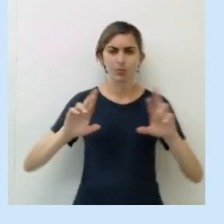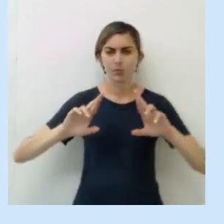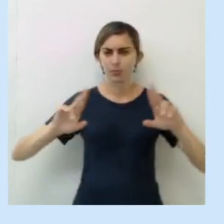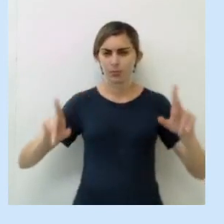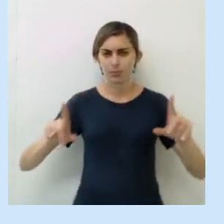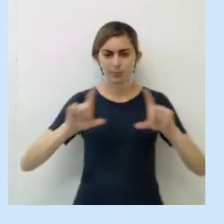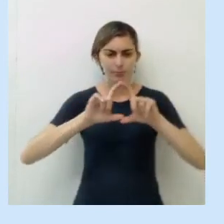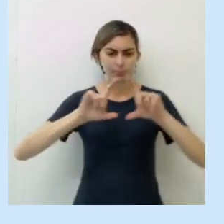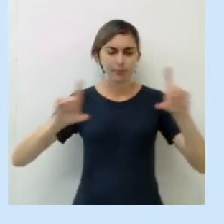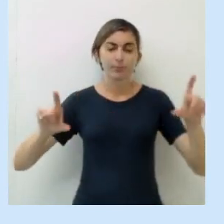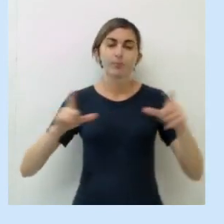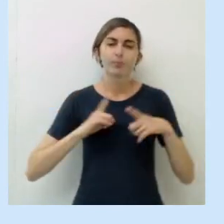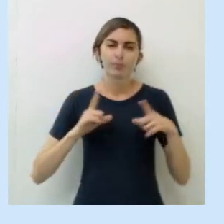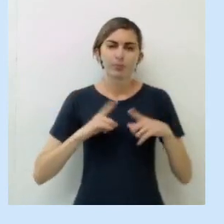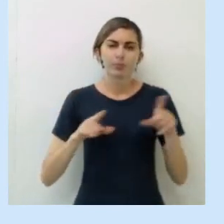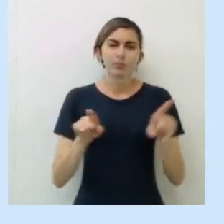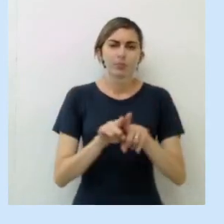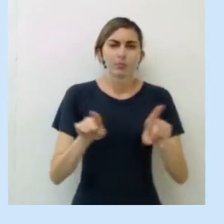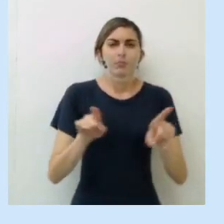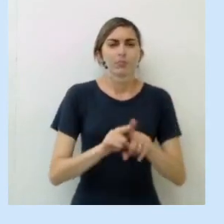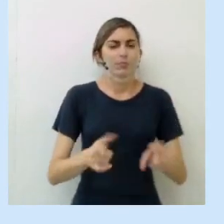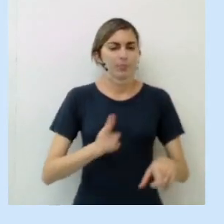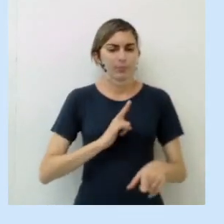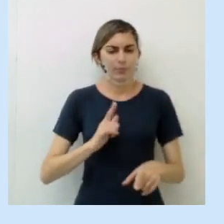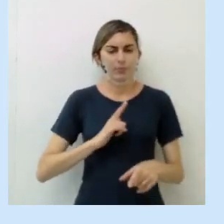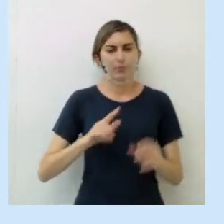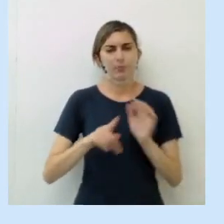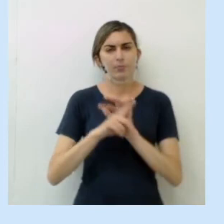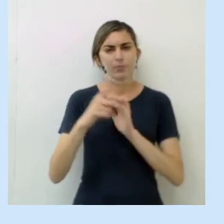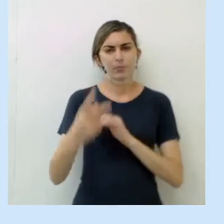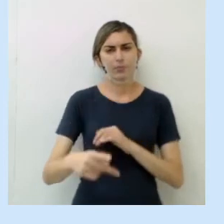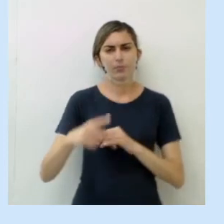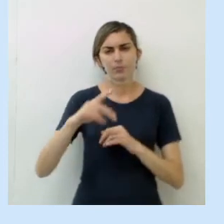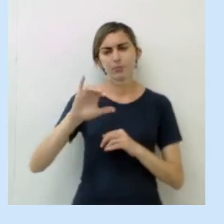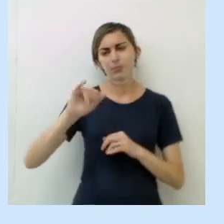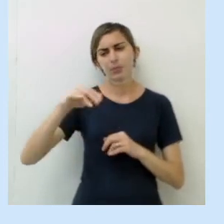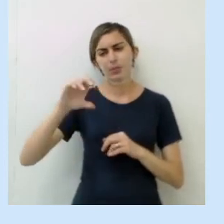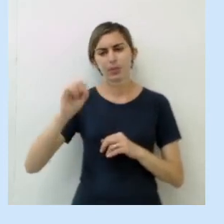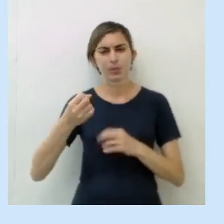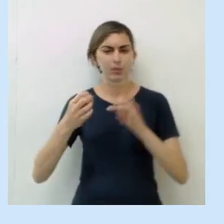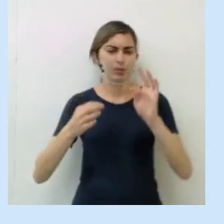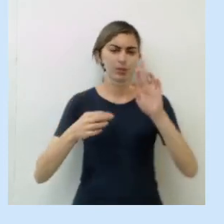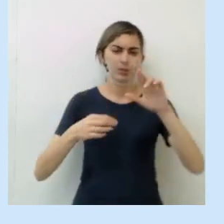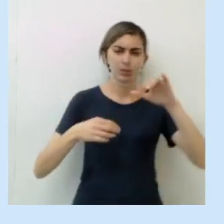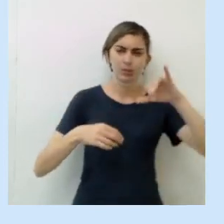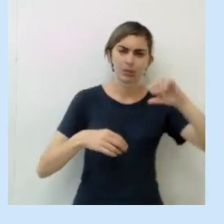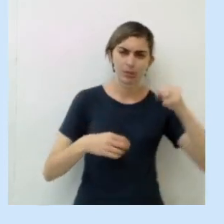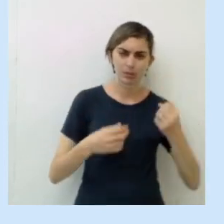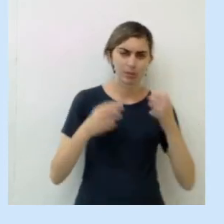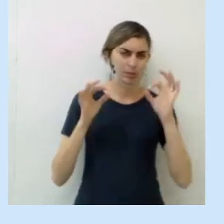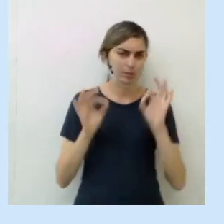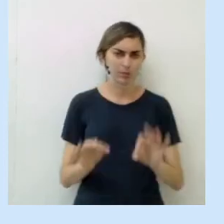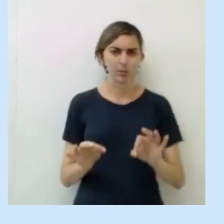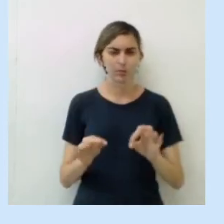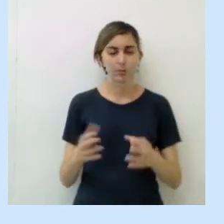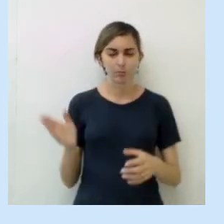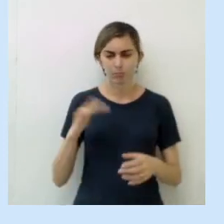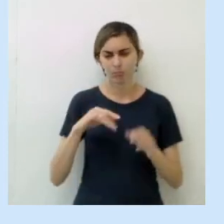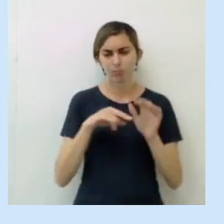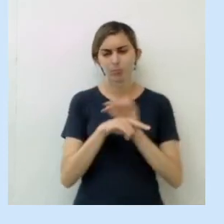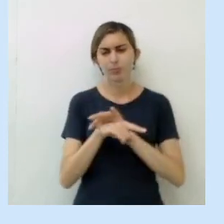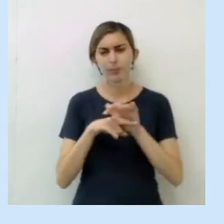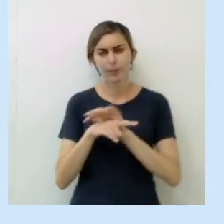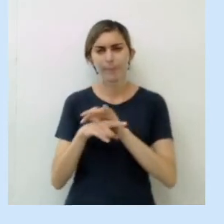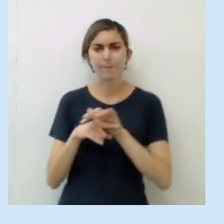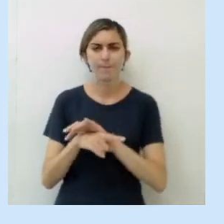no mesmo plano, ela também terá a propriedade cis e trans. Tá certo aí, pessoal? Então, vou analisar aqui